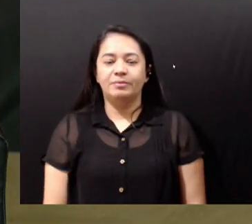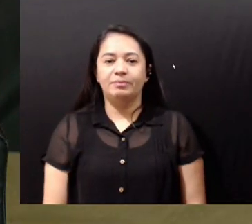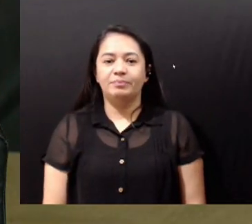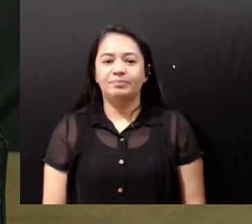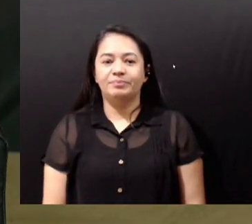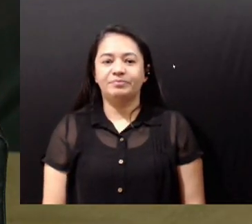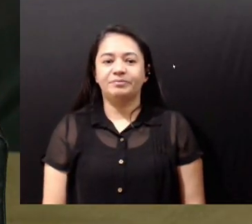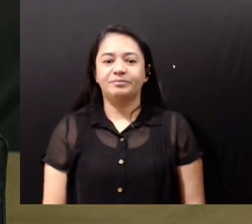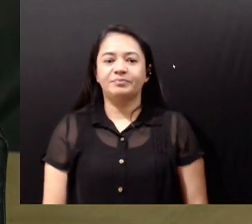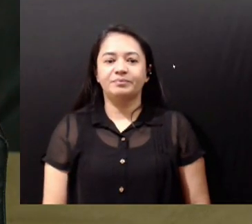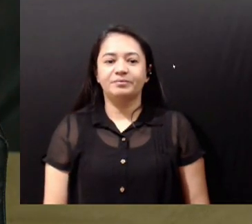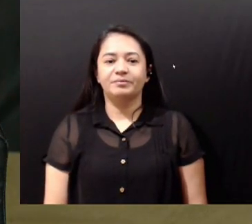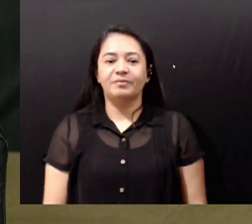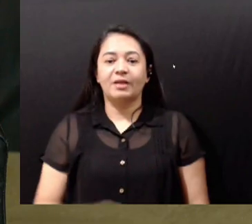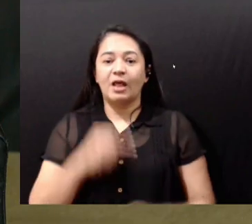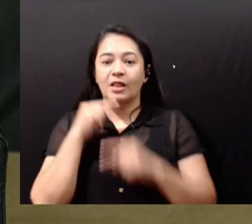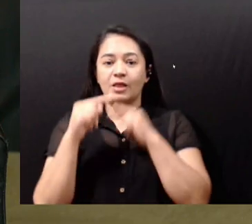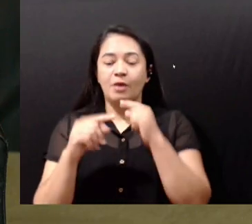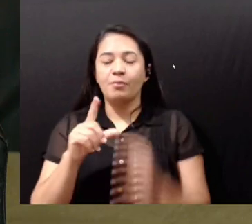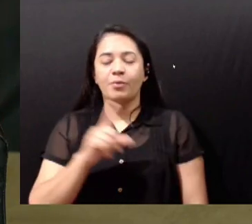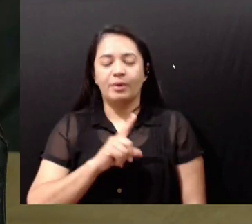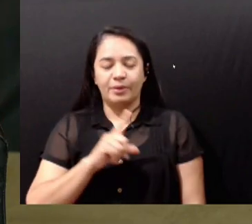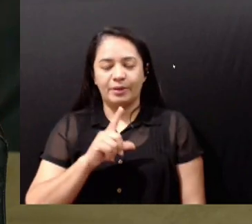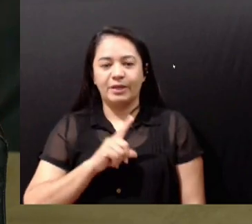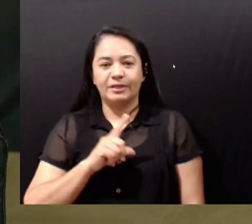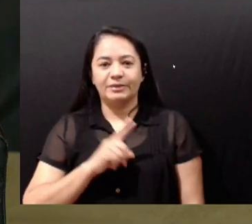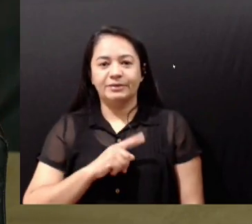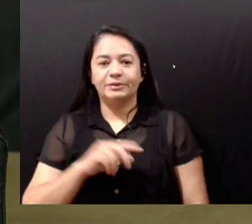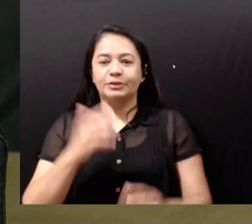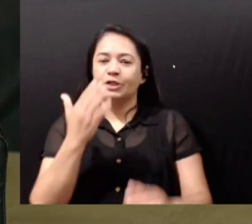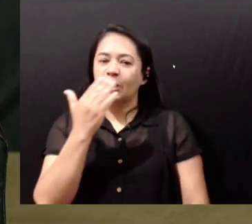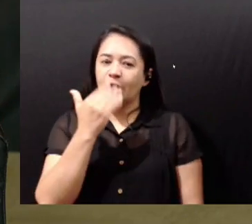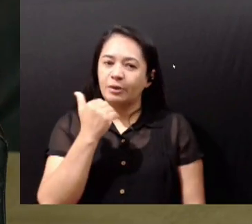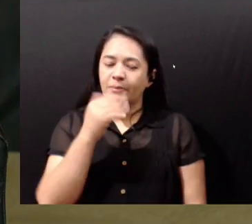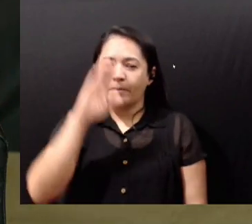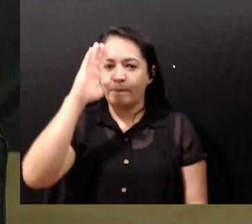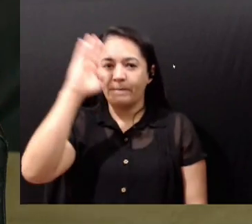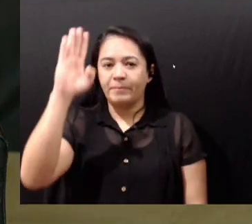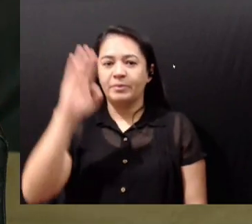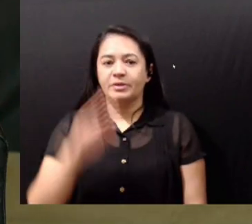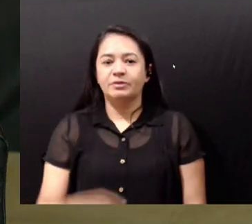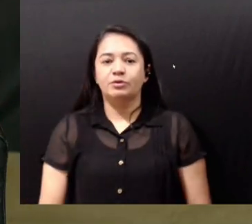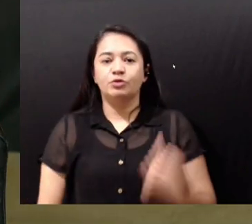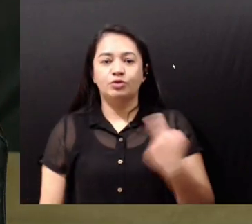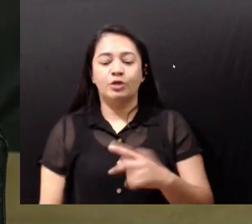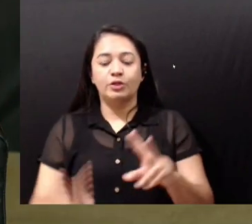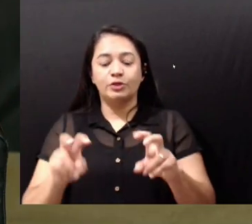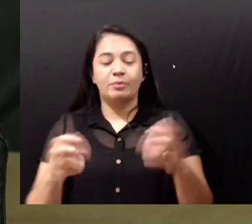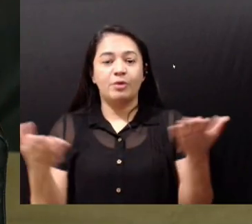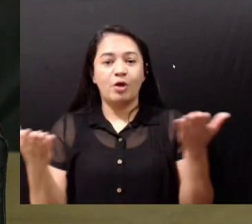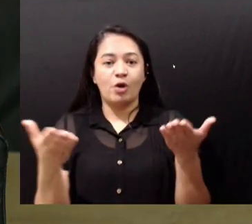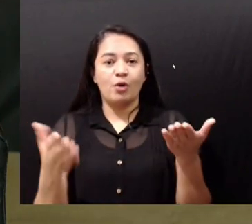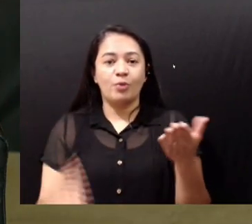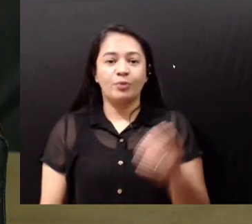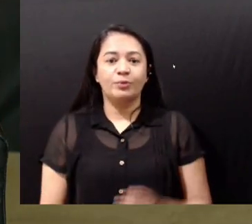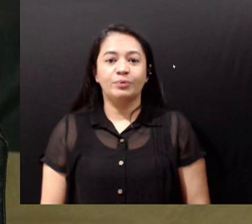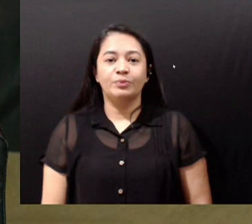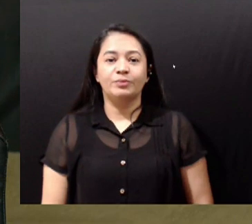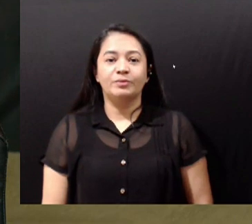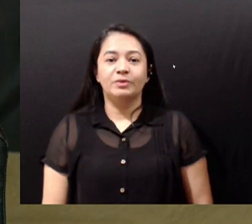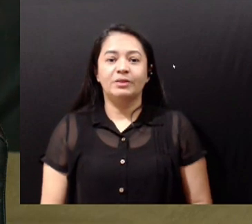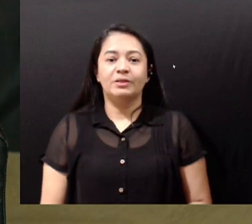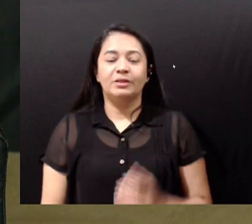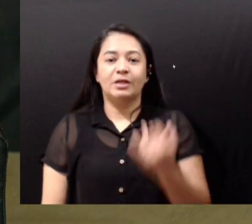sobre essa questão aí de alimentação e principalmente sobre o nosso tema de hoje, que são as dietas milagrosas.